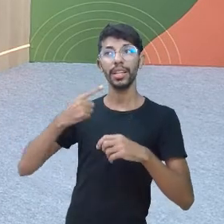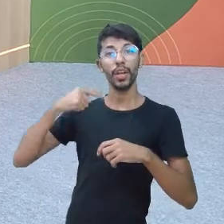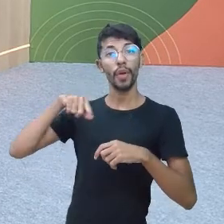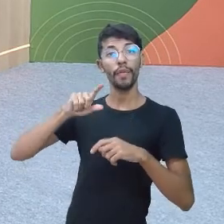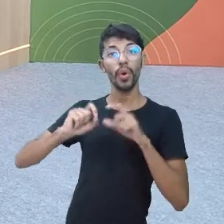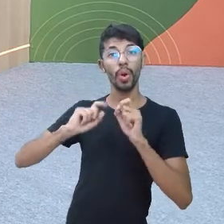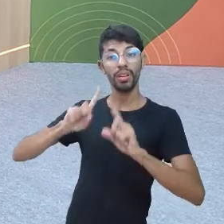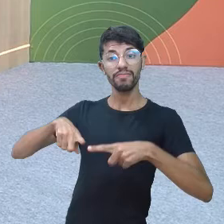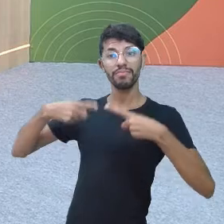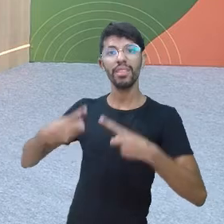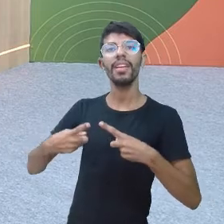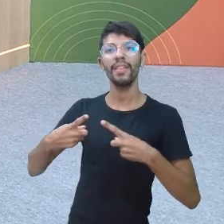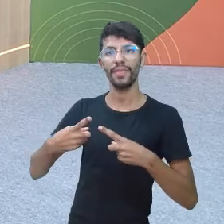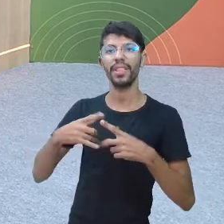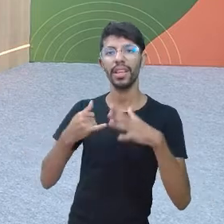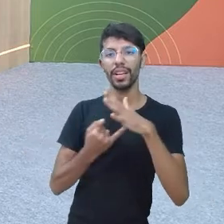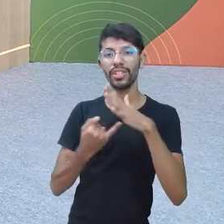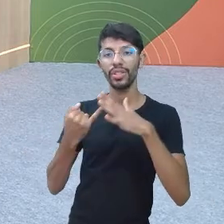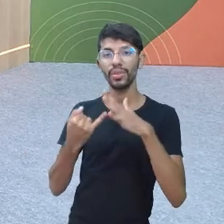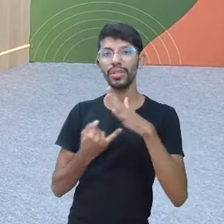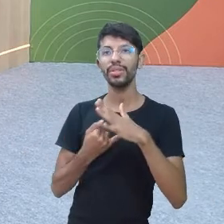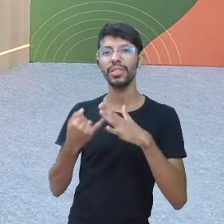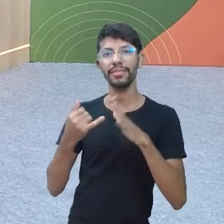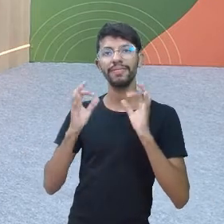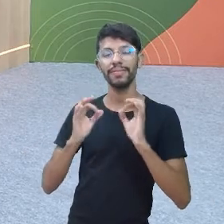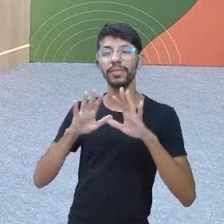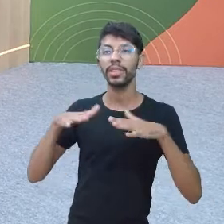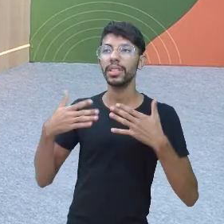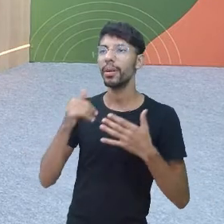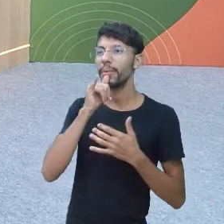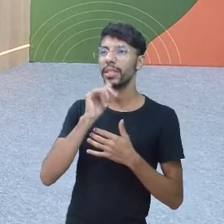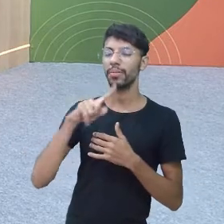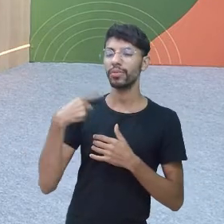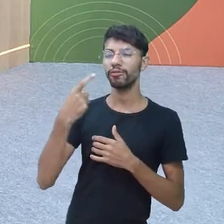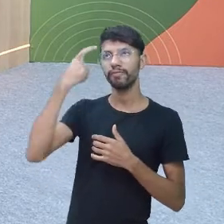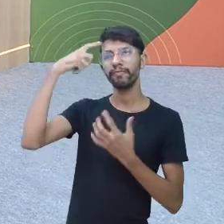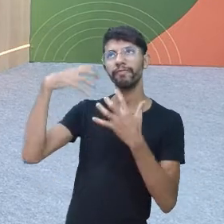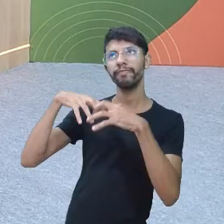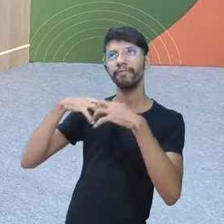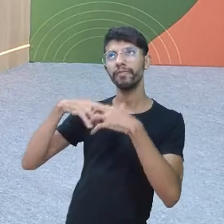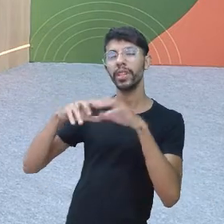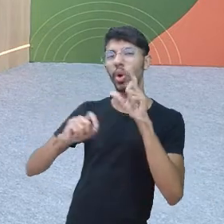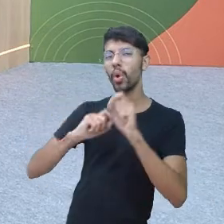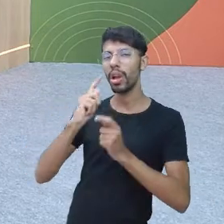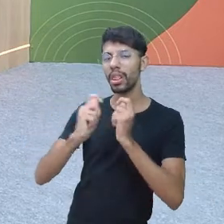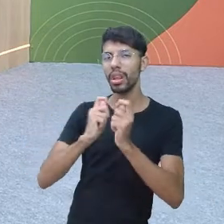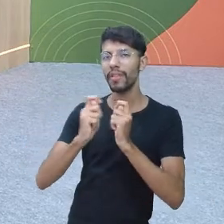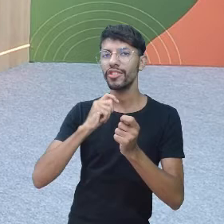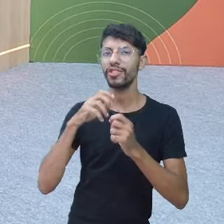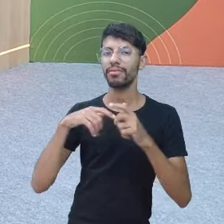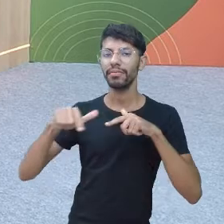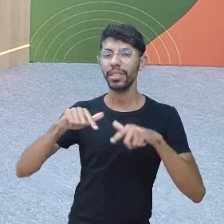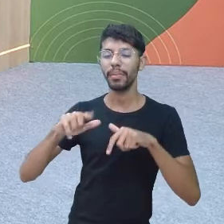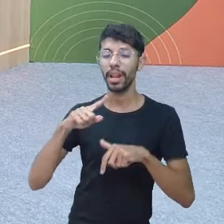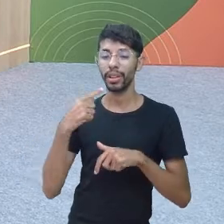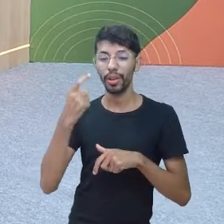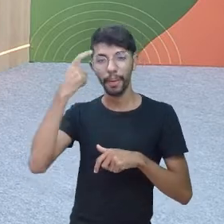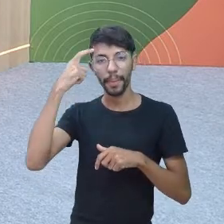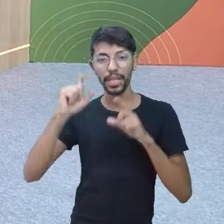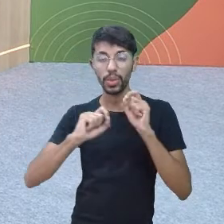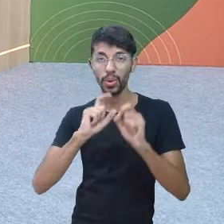aquela instituição com unhas e dentes. Então, quando a gente pensa em entrevista de emprego, a gente pensa logo numa situação